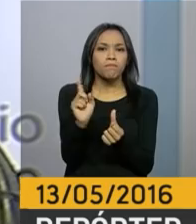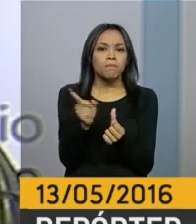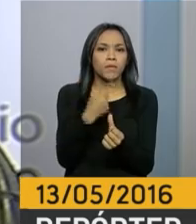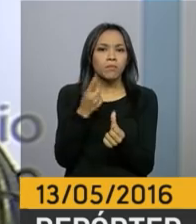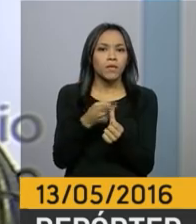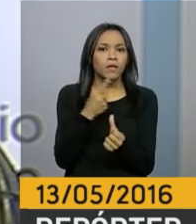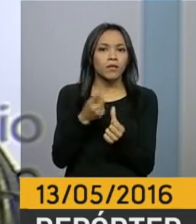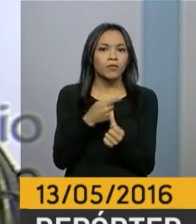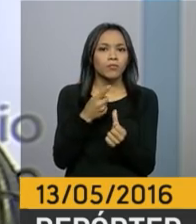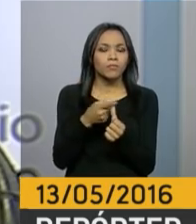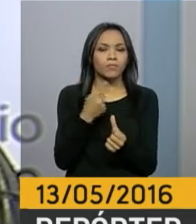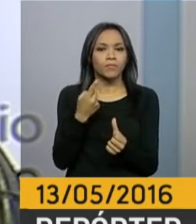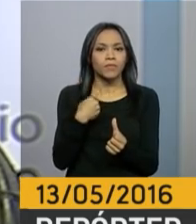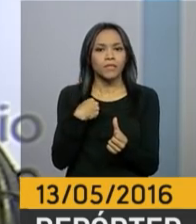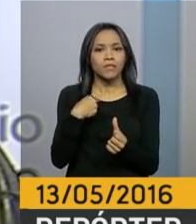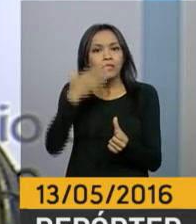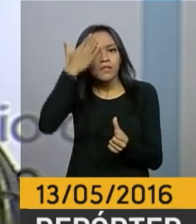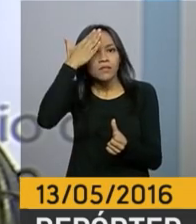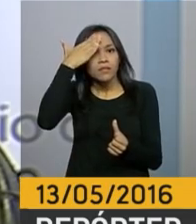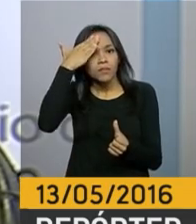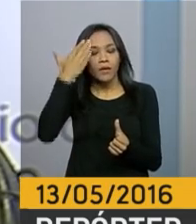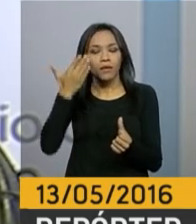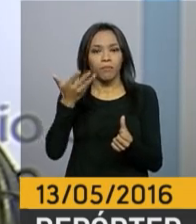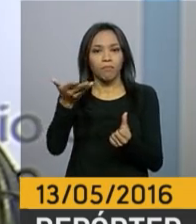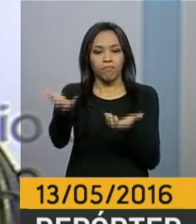final prestando serviço